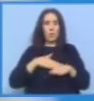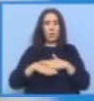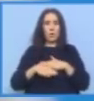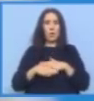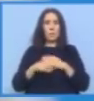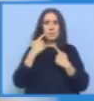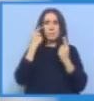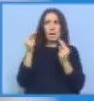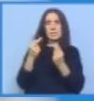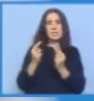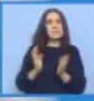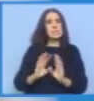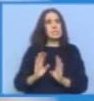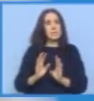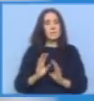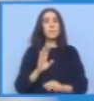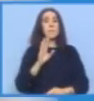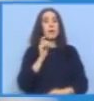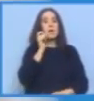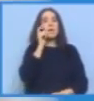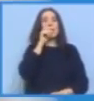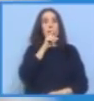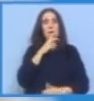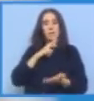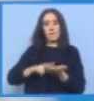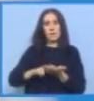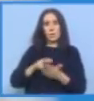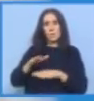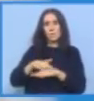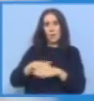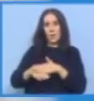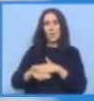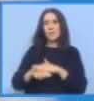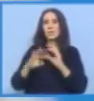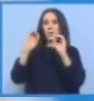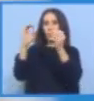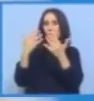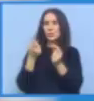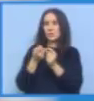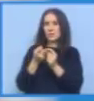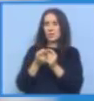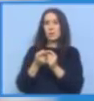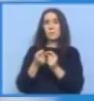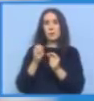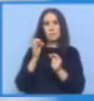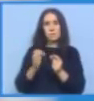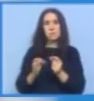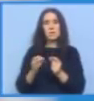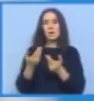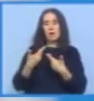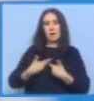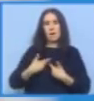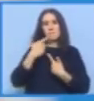sejam denunciadas. Mas quem pratica a verdade aproxima-se da luz, para que as suas obras